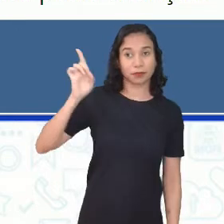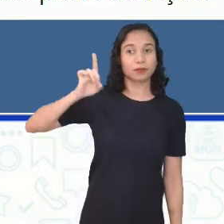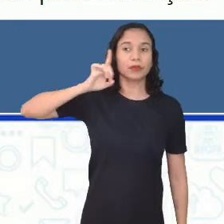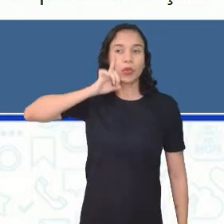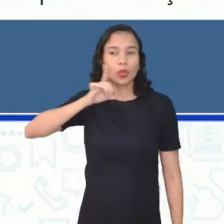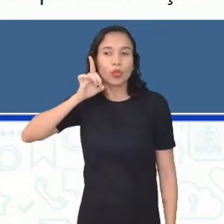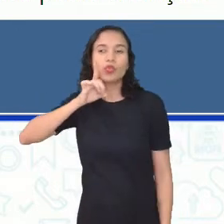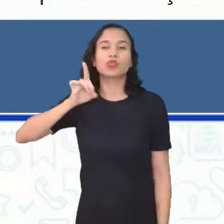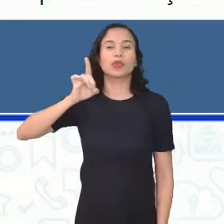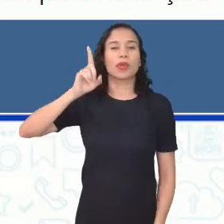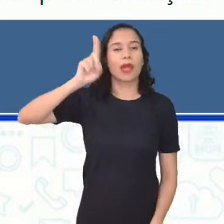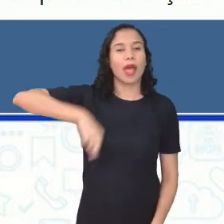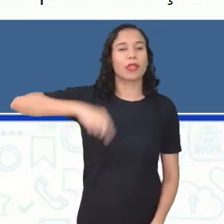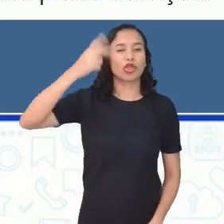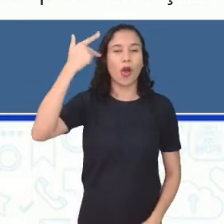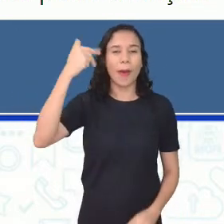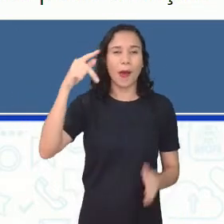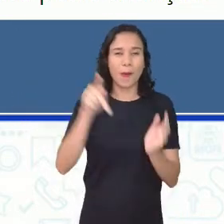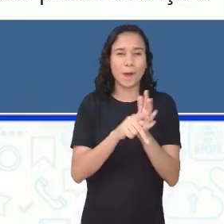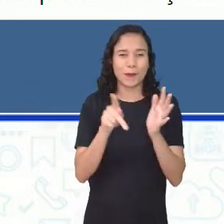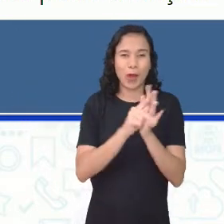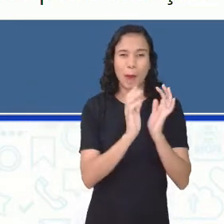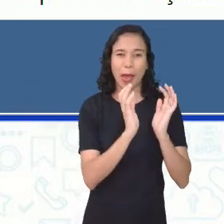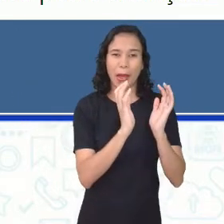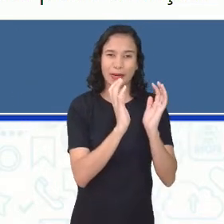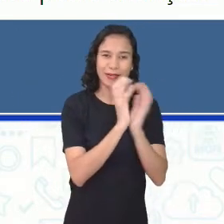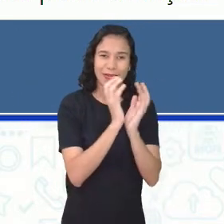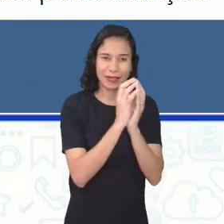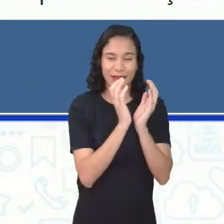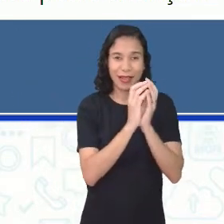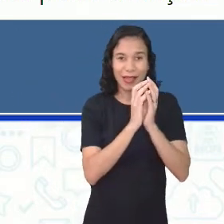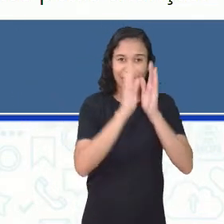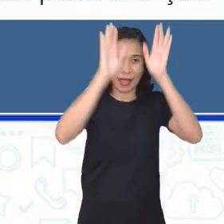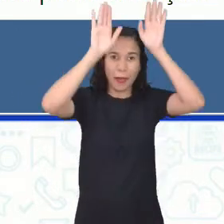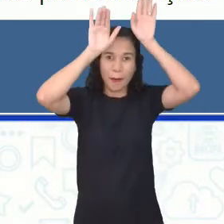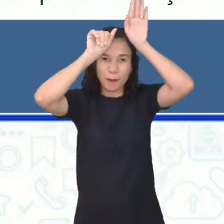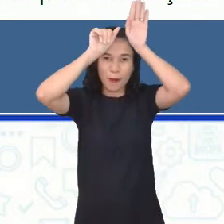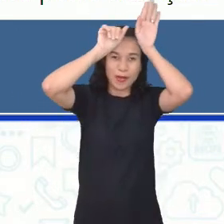muito comum na Páscoa que os adultos escondam ovos de